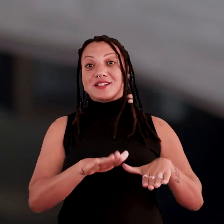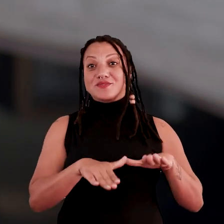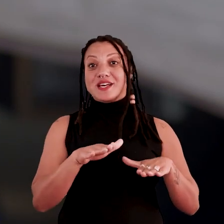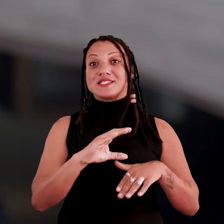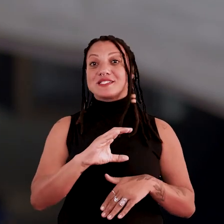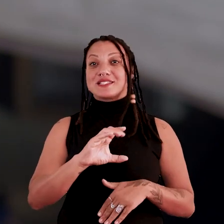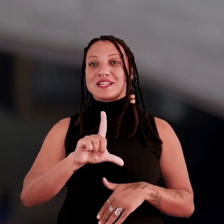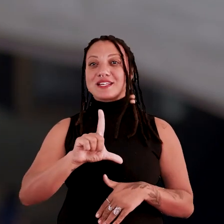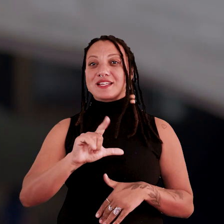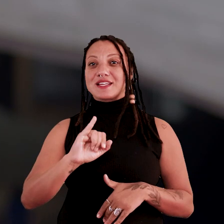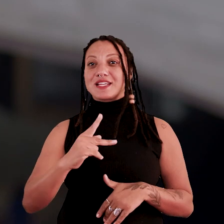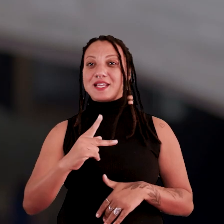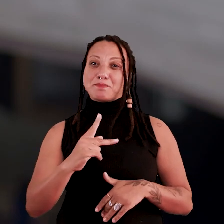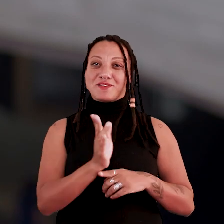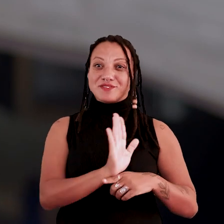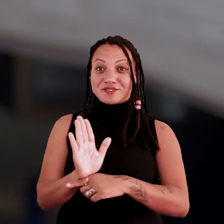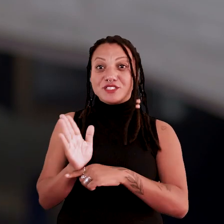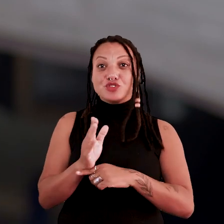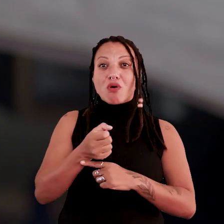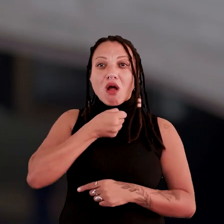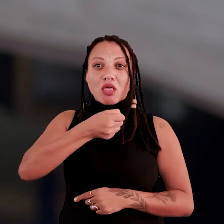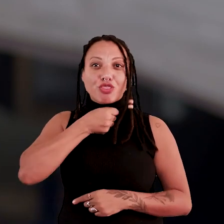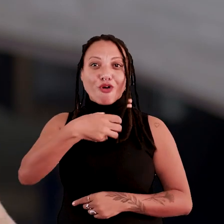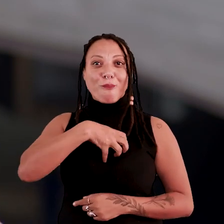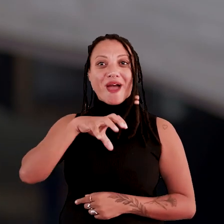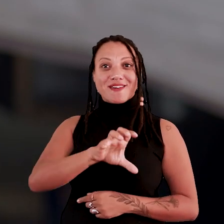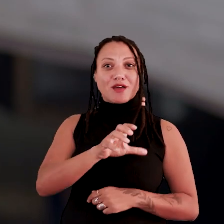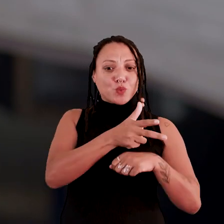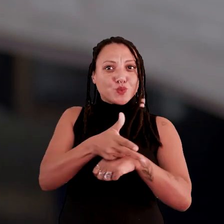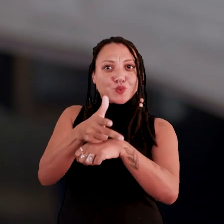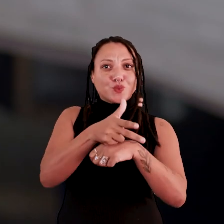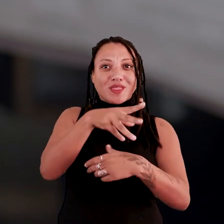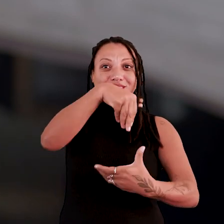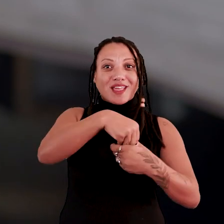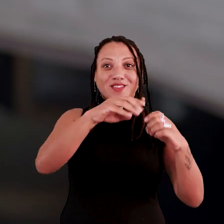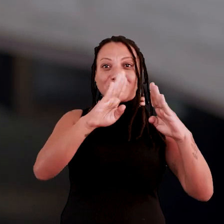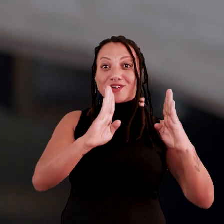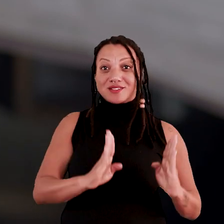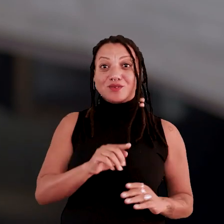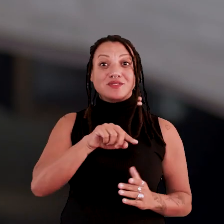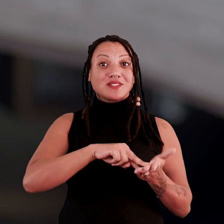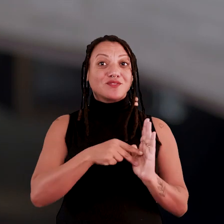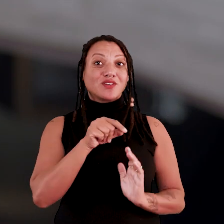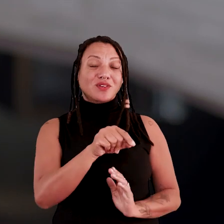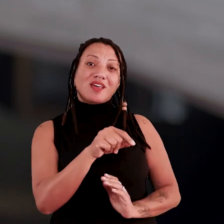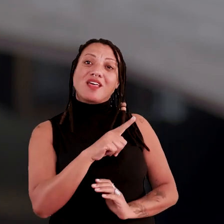vai movimentando o Casarão e dando a ele esse caráter processual, né,